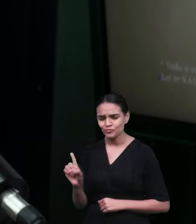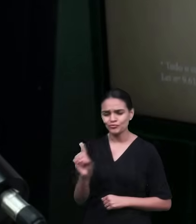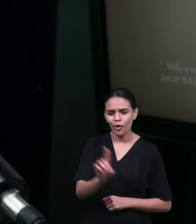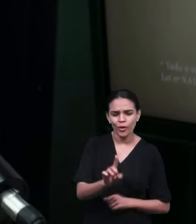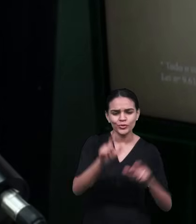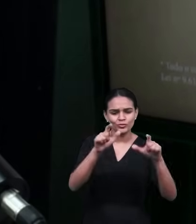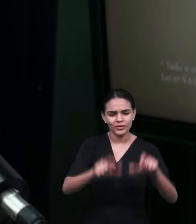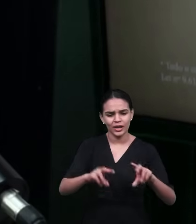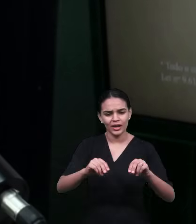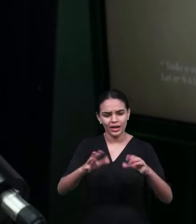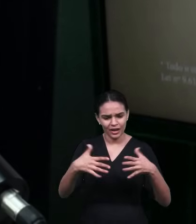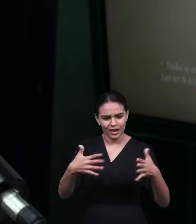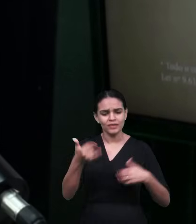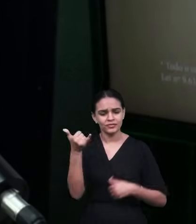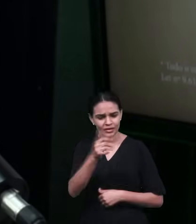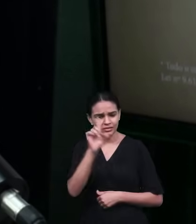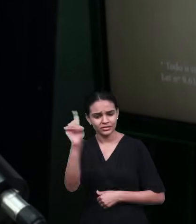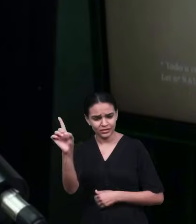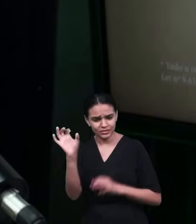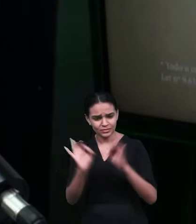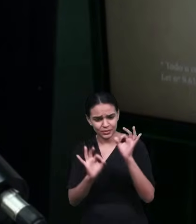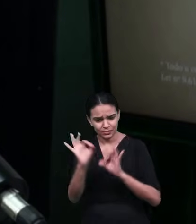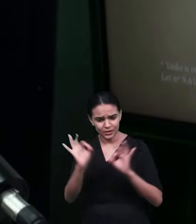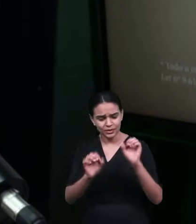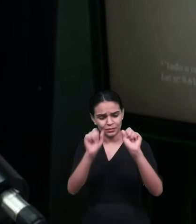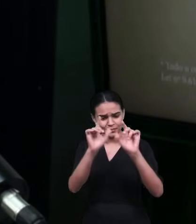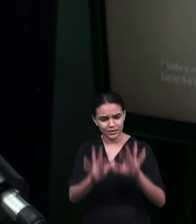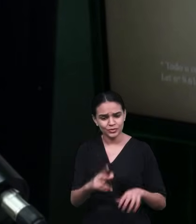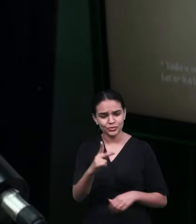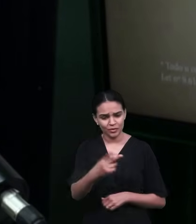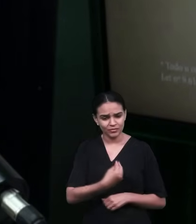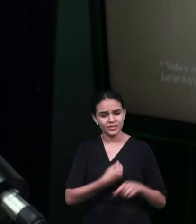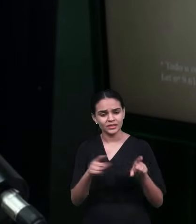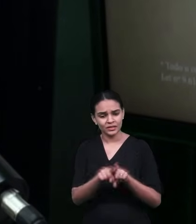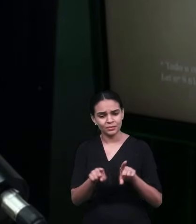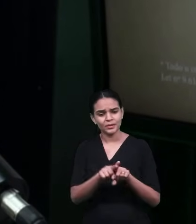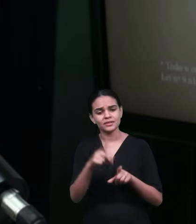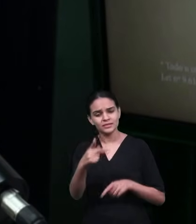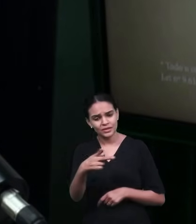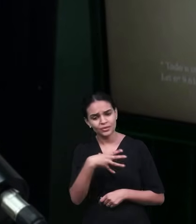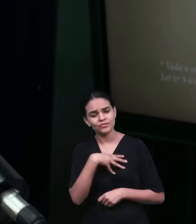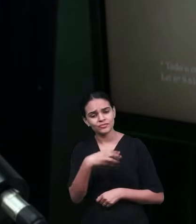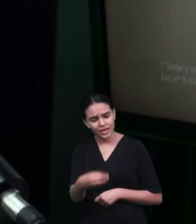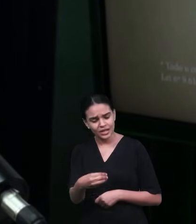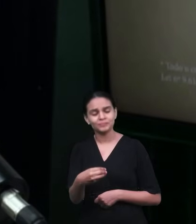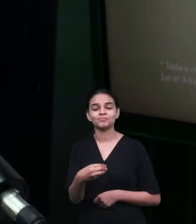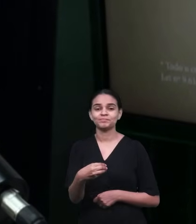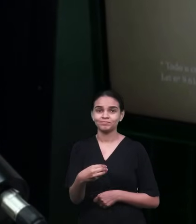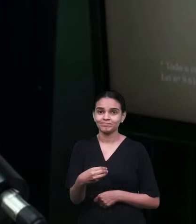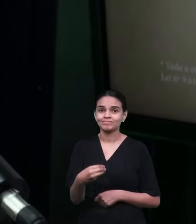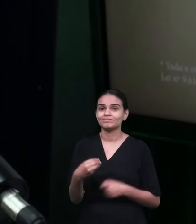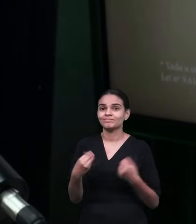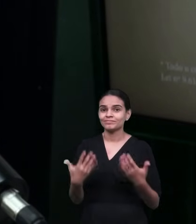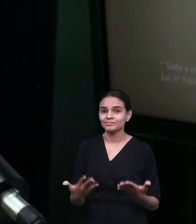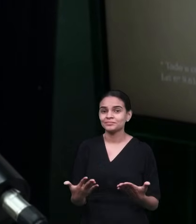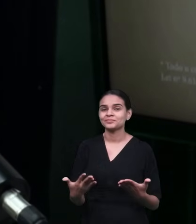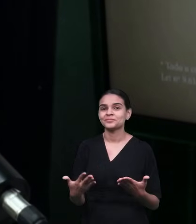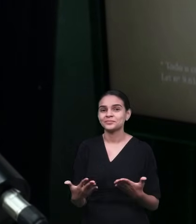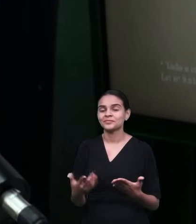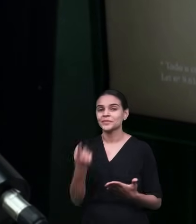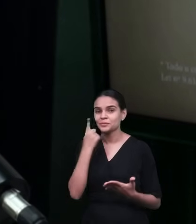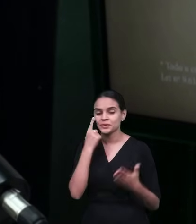falar, Deus tem uma bênção para você, para o seu filho, você vai voltar. As coisas não vão ser assim. Então, a sequência